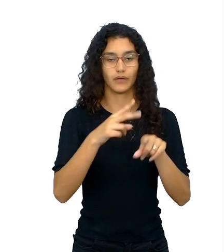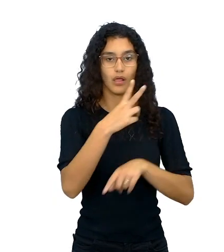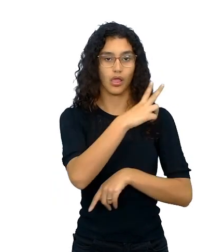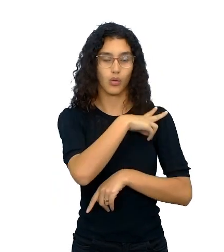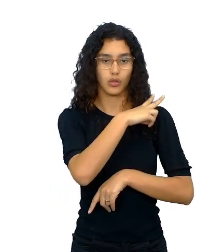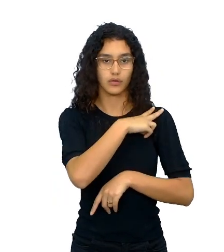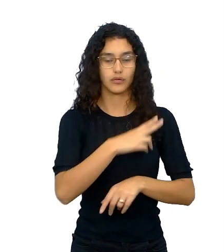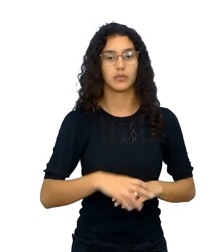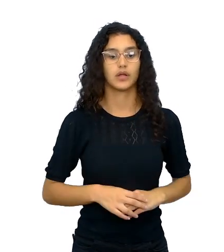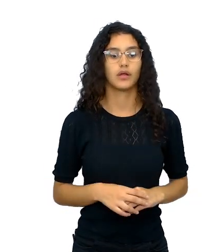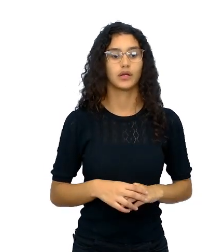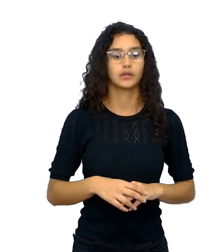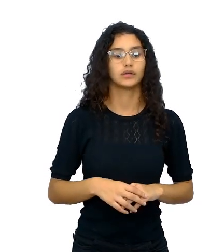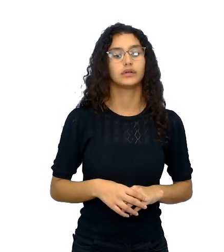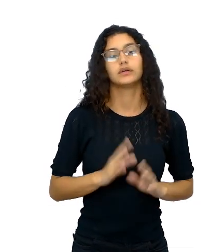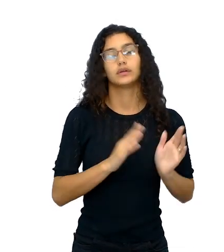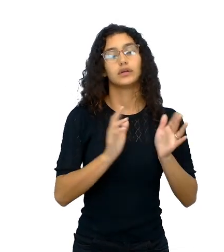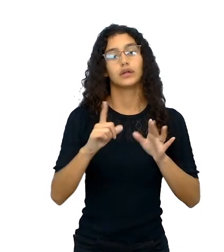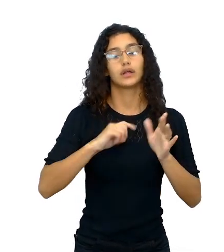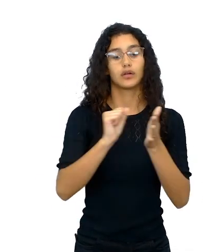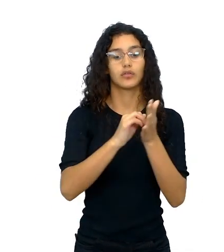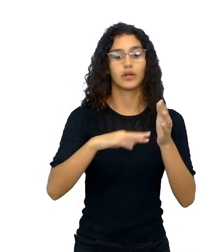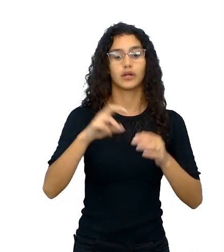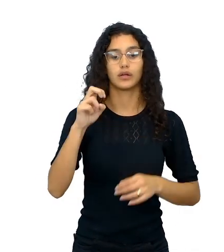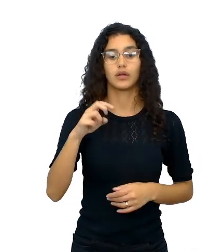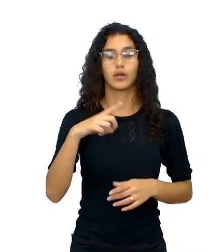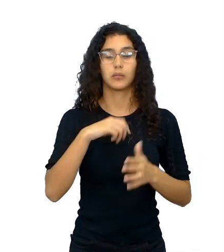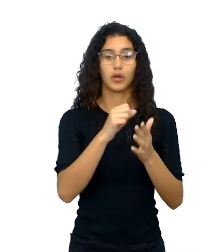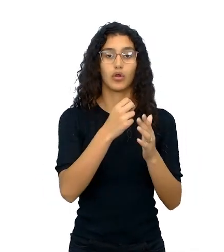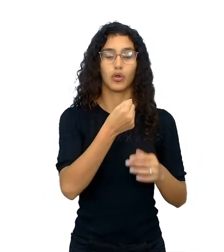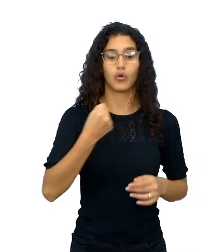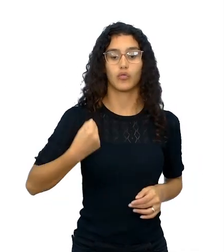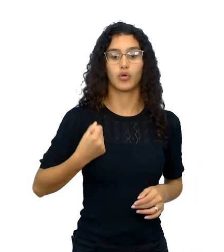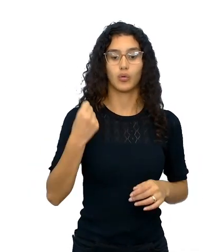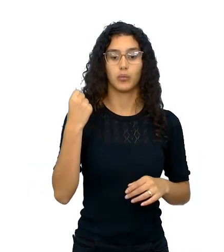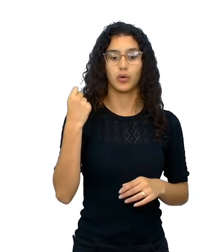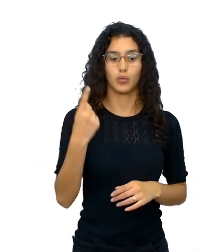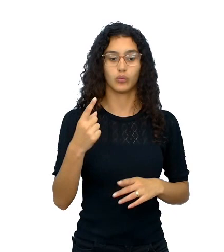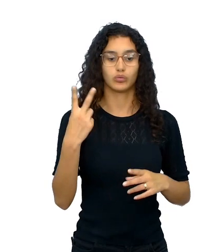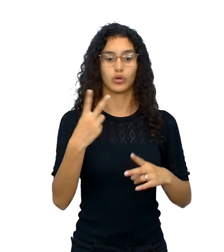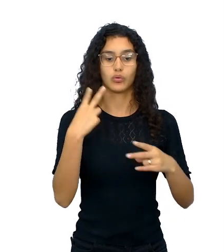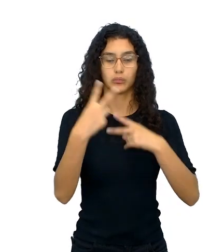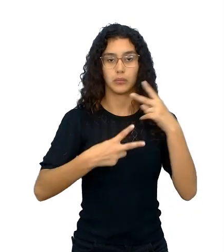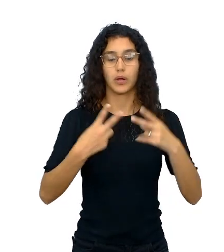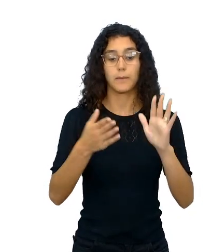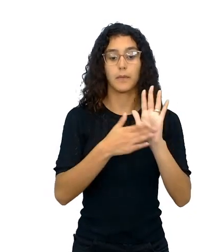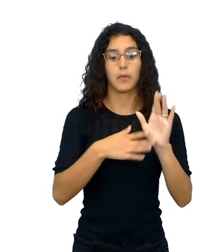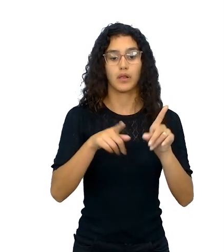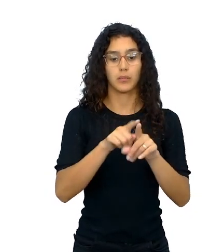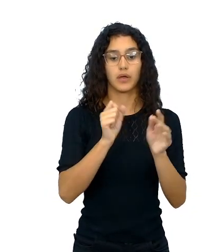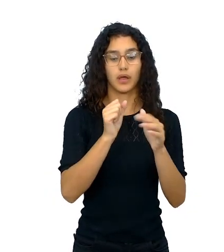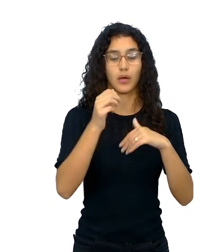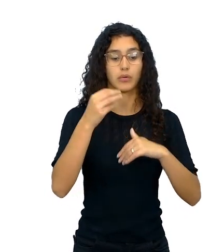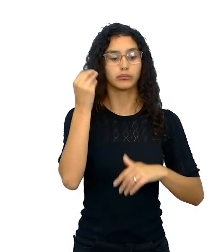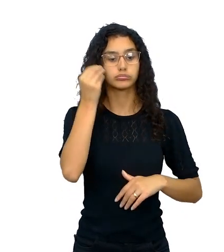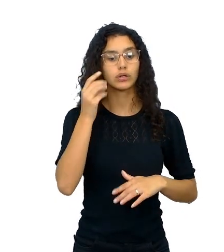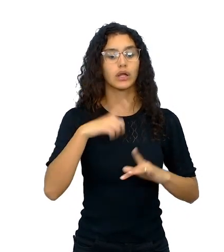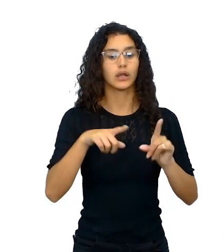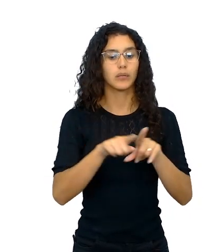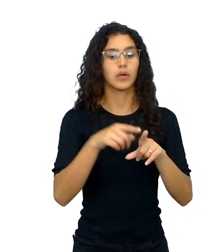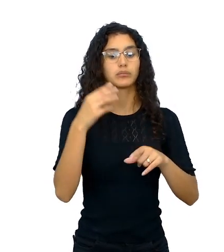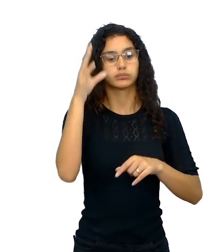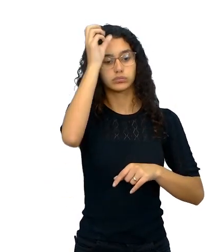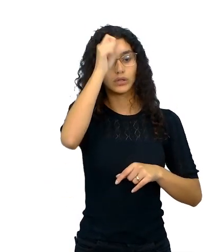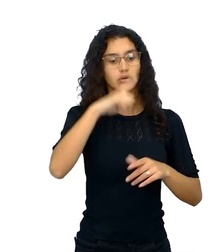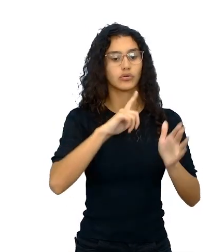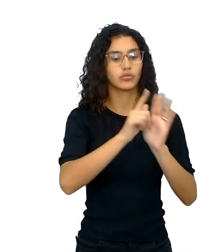ensino médio, na sequência de atividades 5, do volume 1 do segundo bimestre, e propusemos uma experiência de